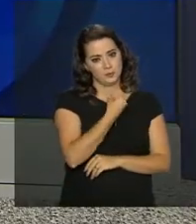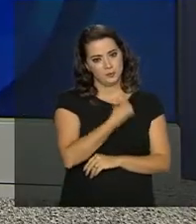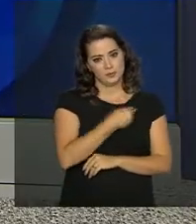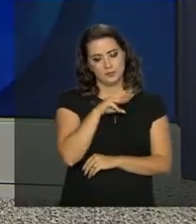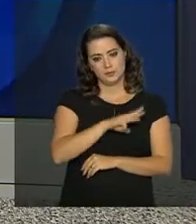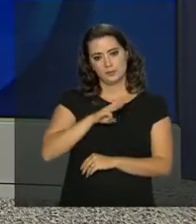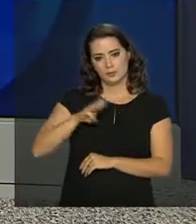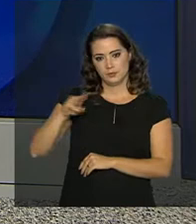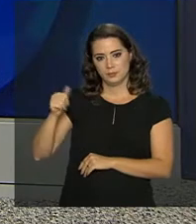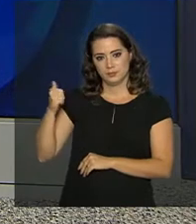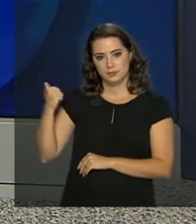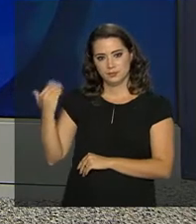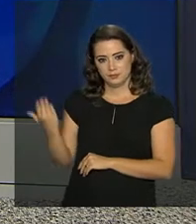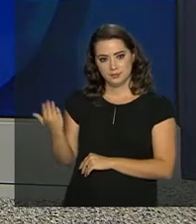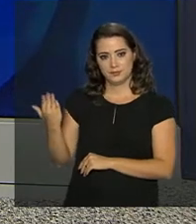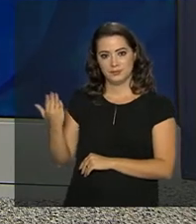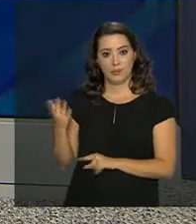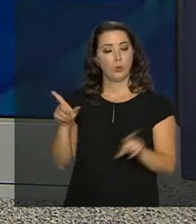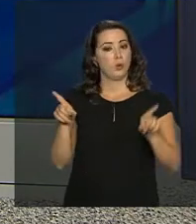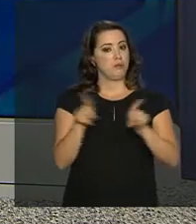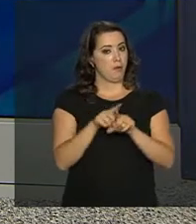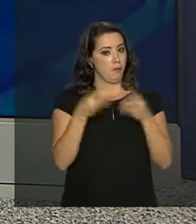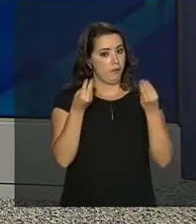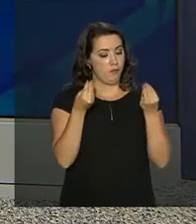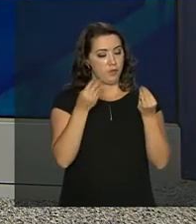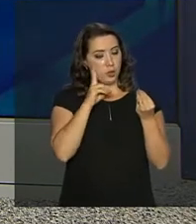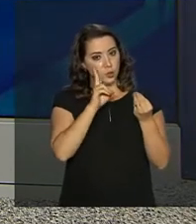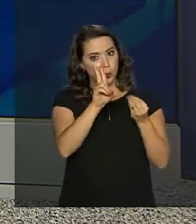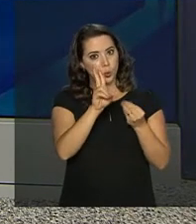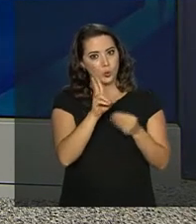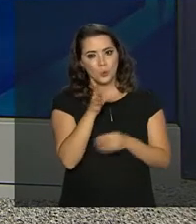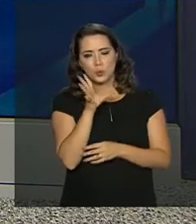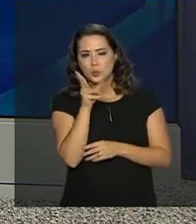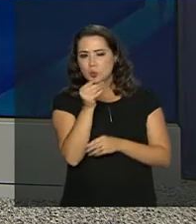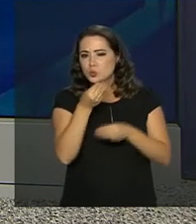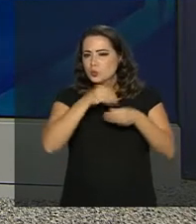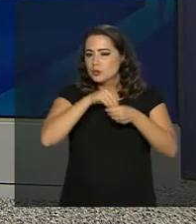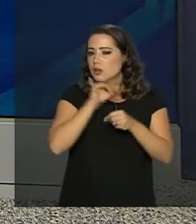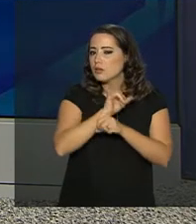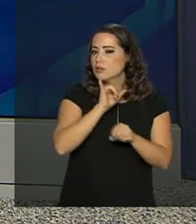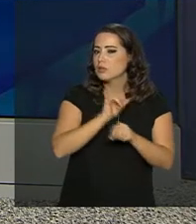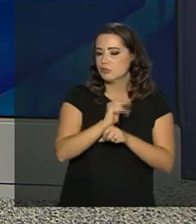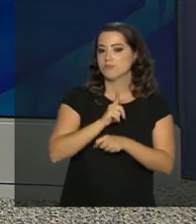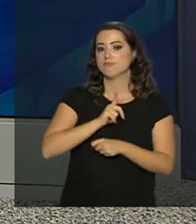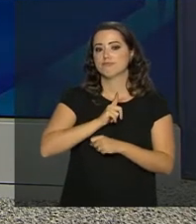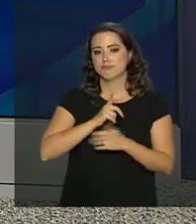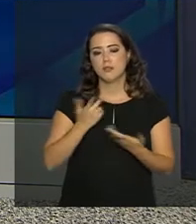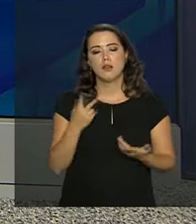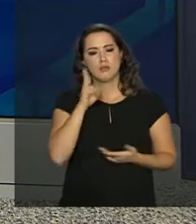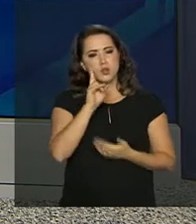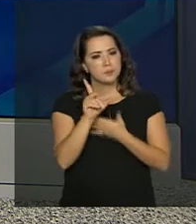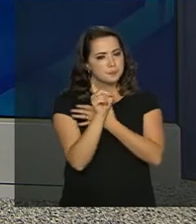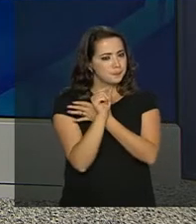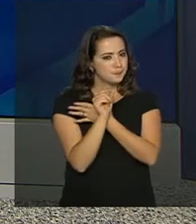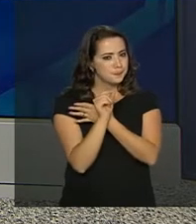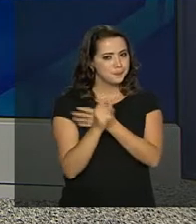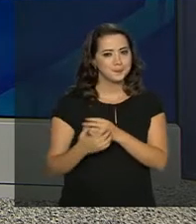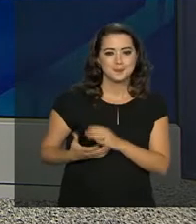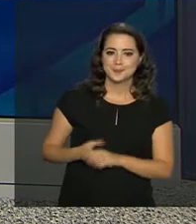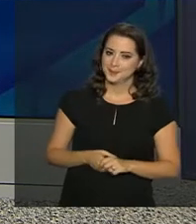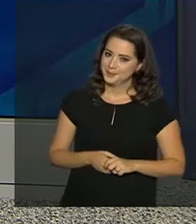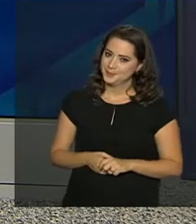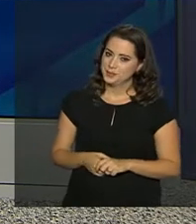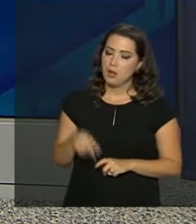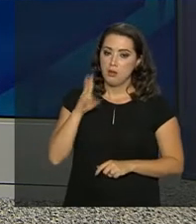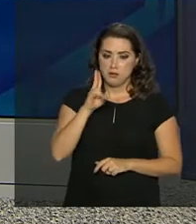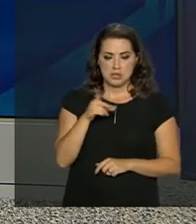ao vivo pelo site da NBR. Todas as reportagens estão em nosso canal no YouTube. Acesse também o nosso perfil no Twitter.